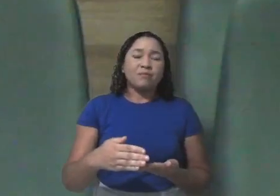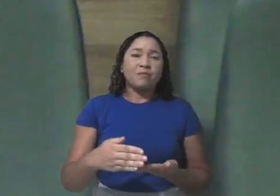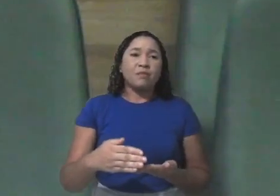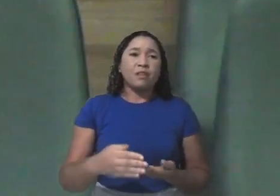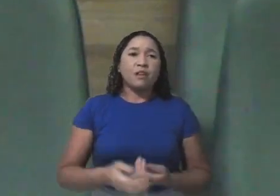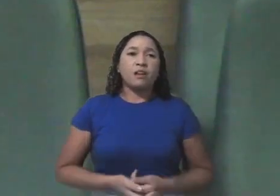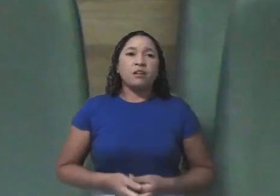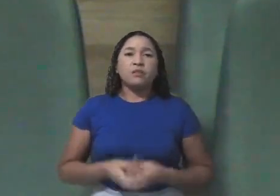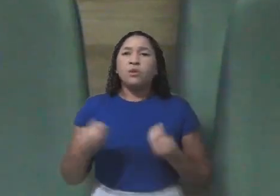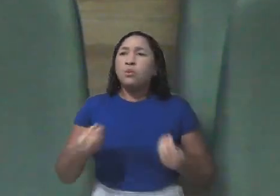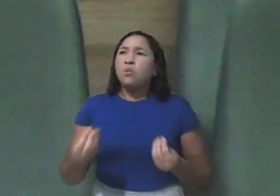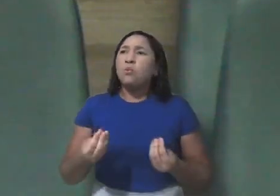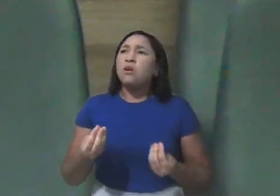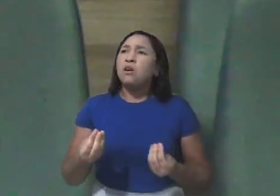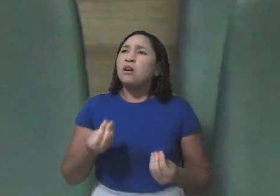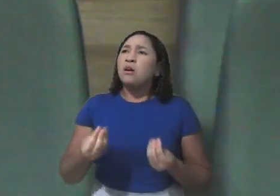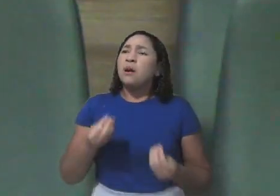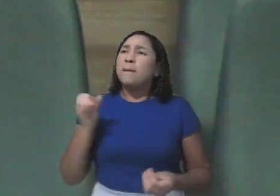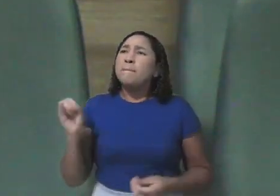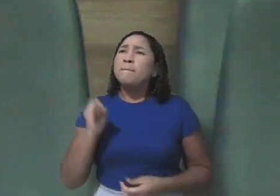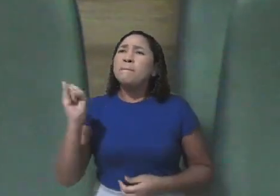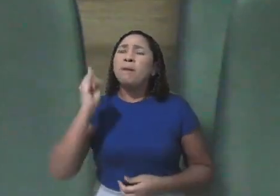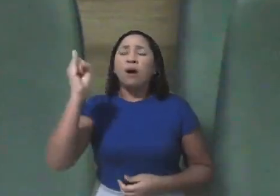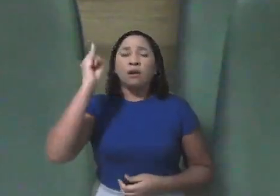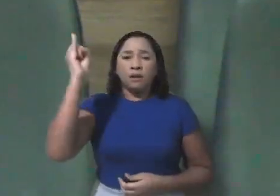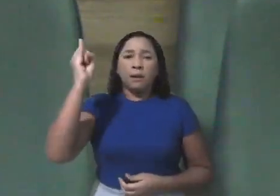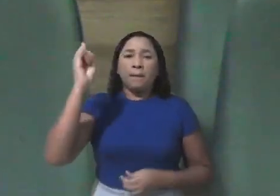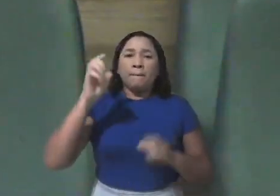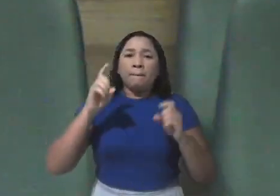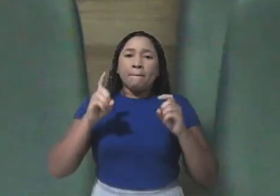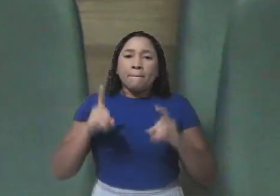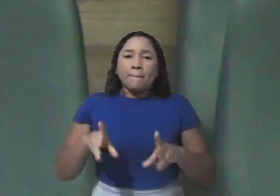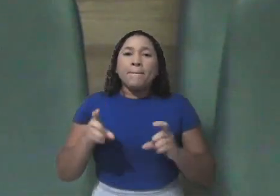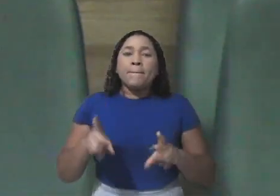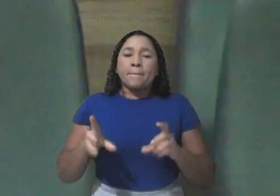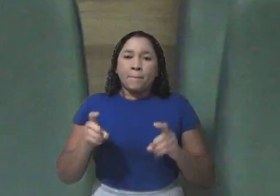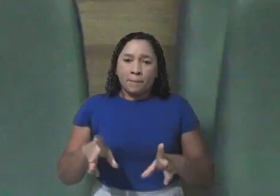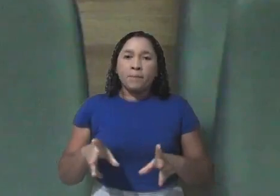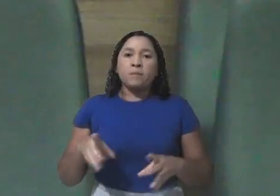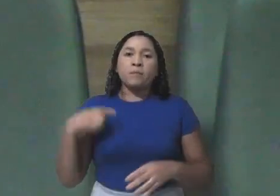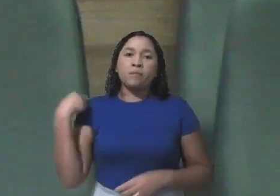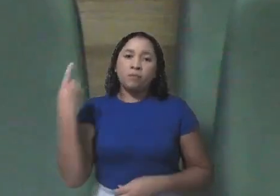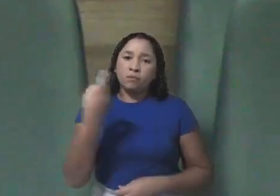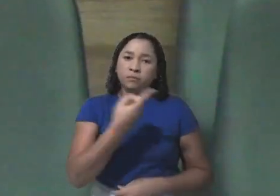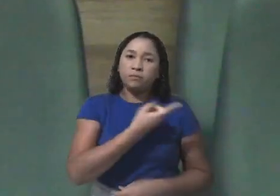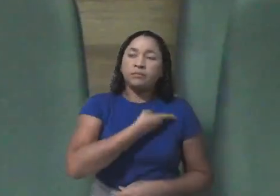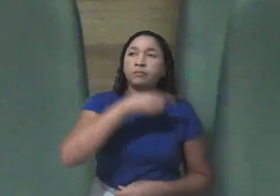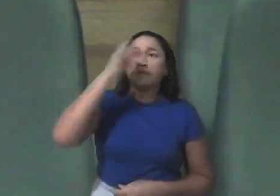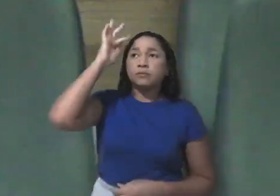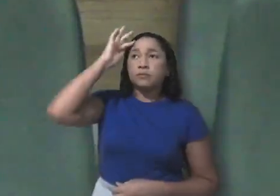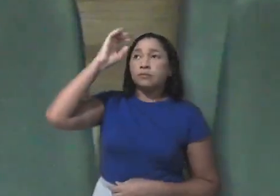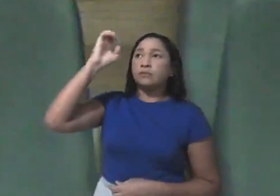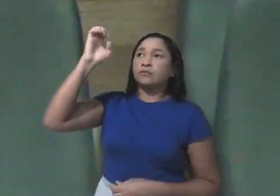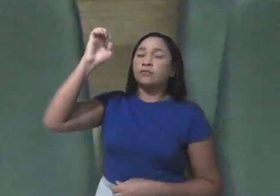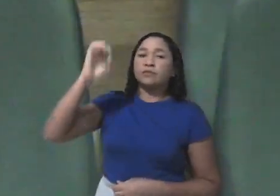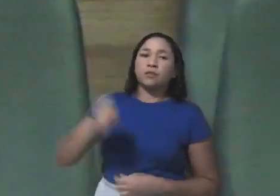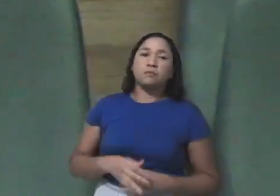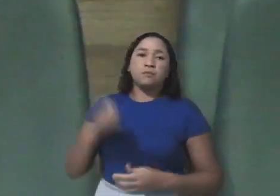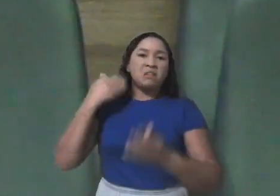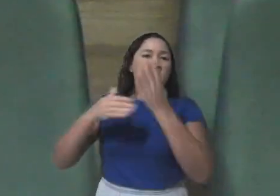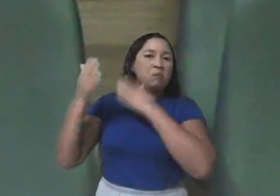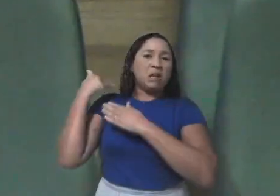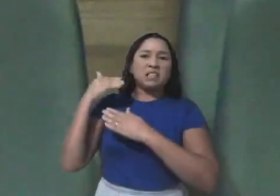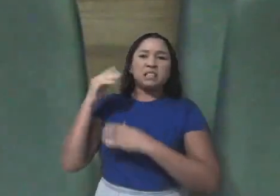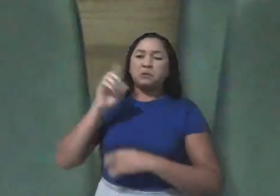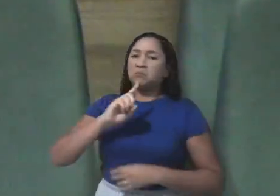quão fundamental essas doutrinas das últimas coisas são para a nossa fé. Não eram,